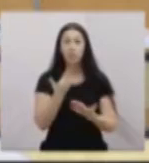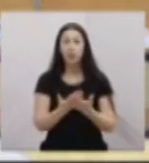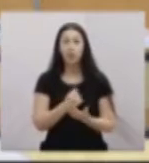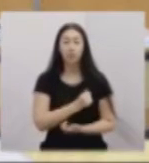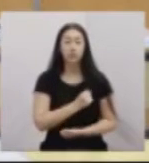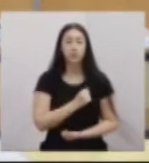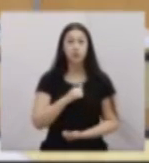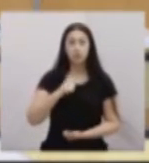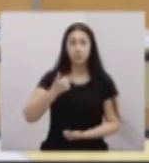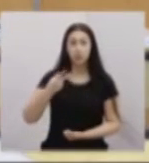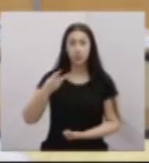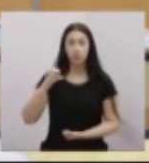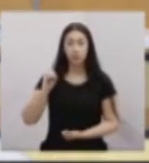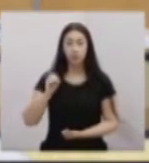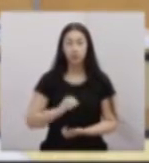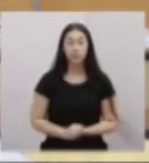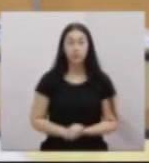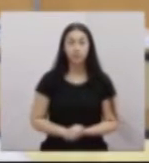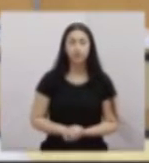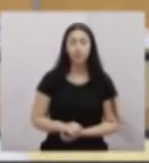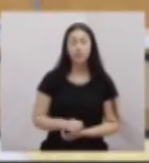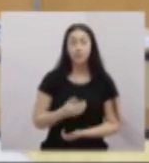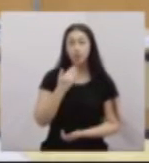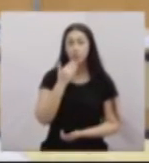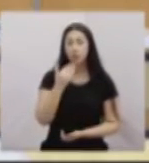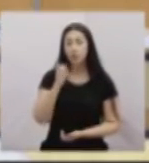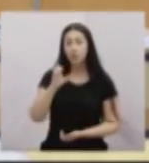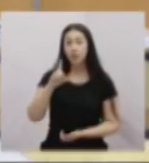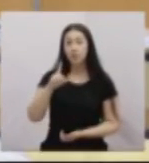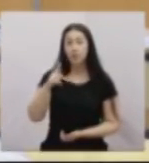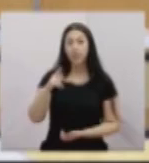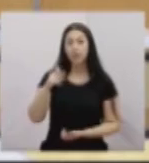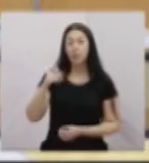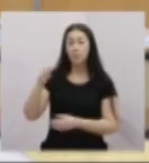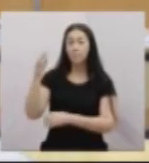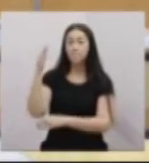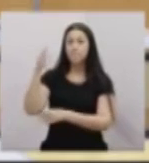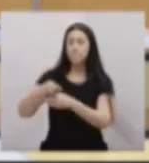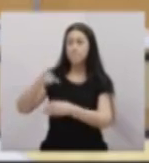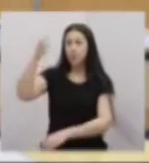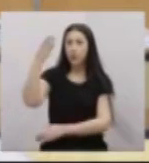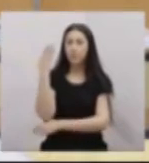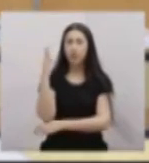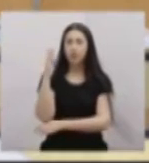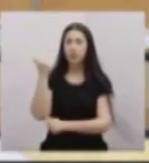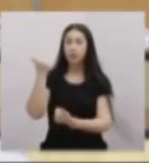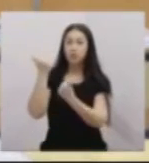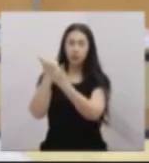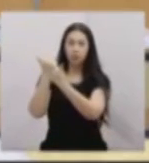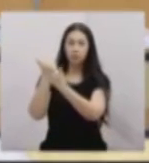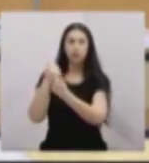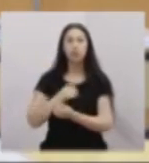Requerimento 120, a EDP, solicitando troca de posse de madeira, localizado na Rua